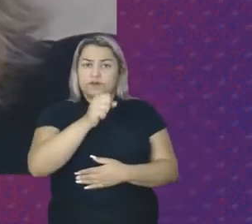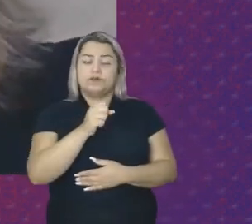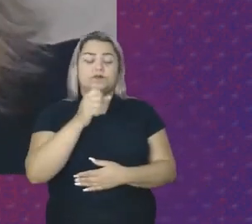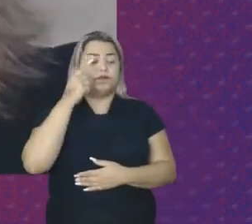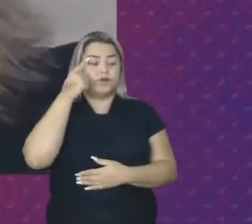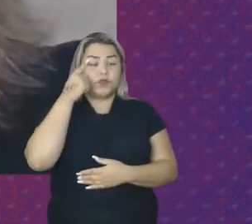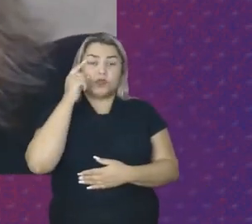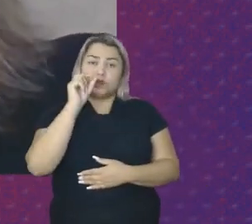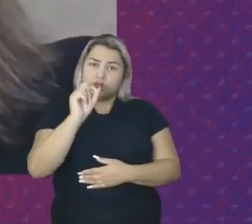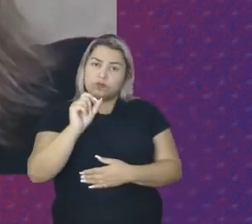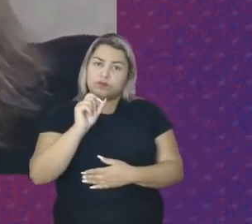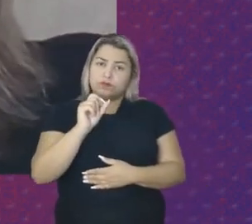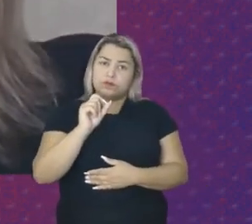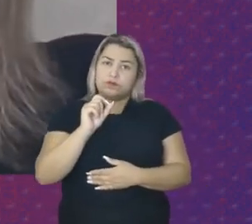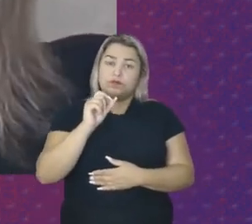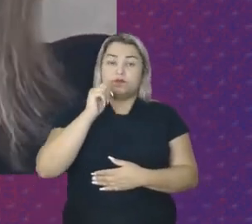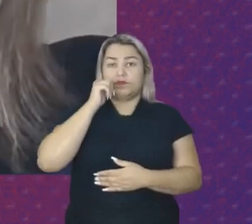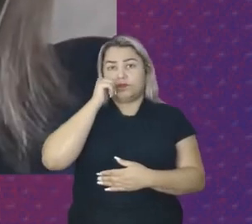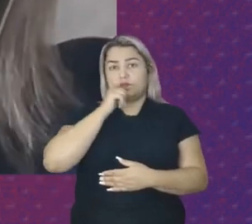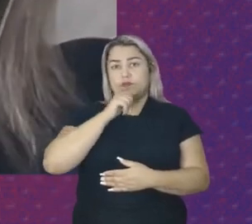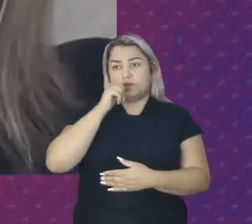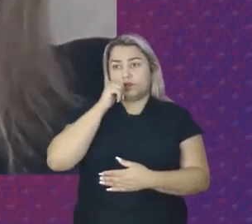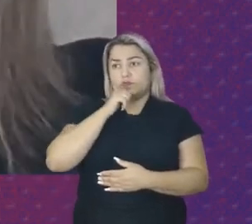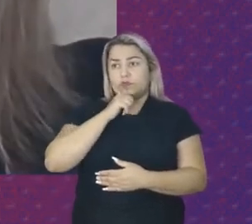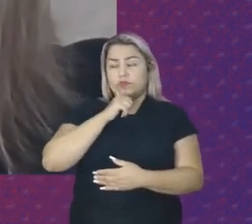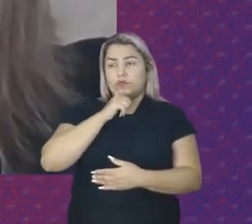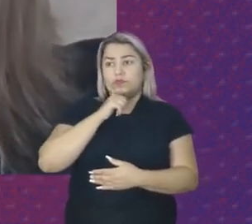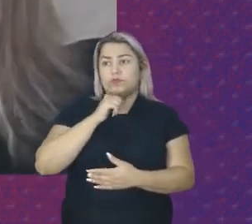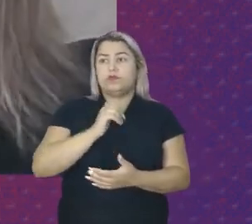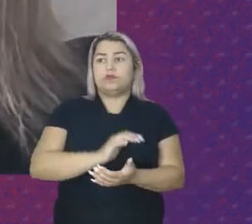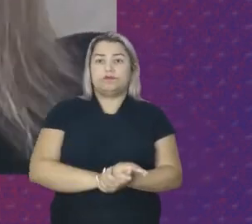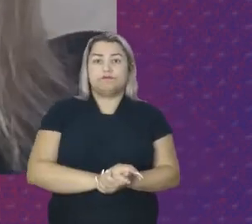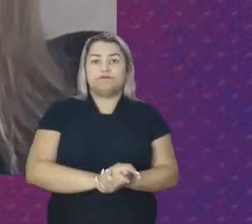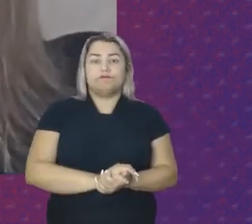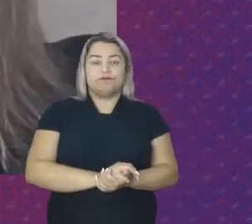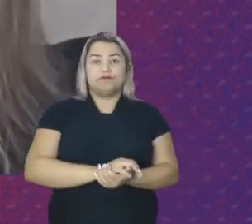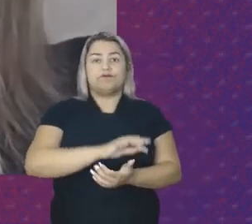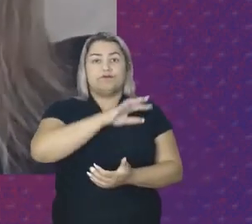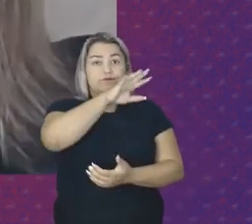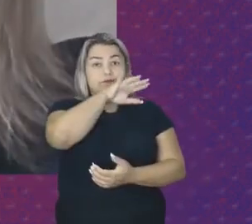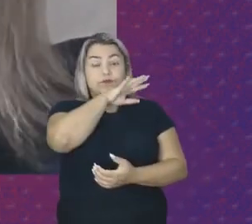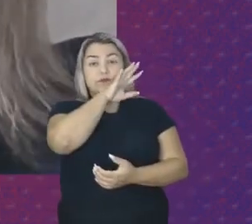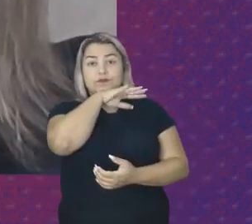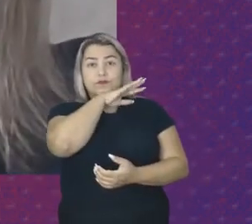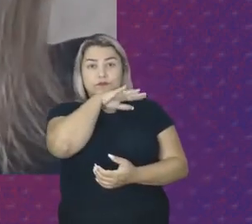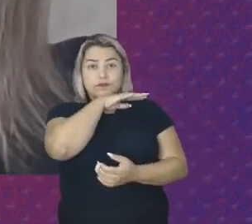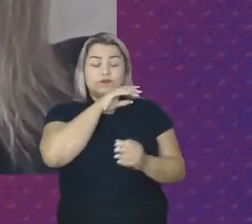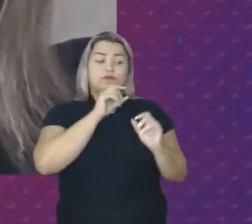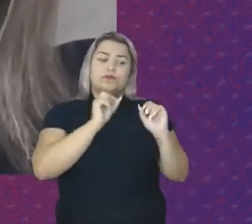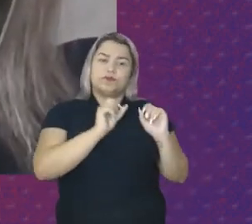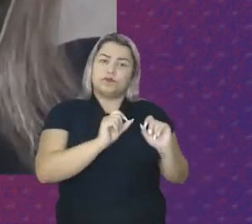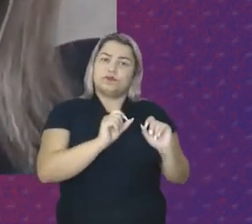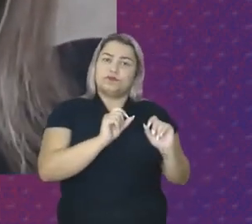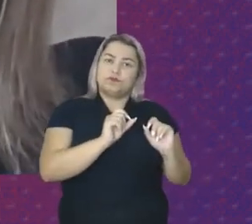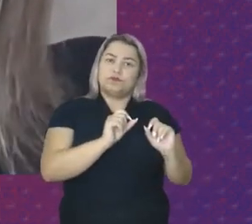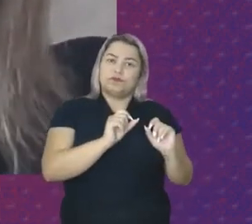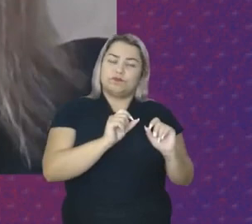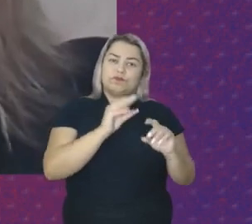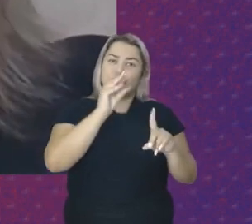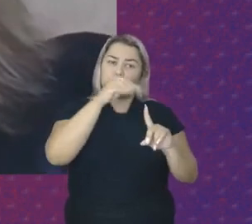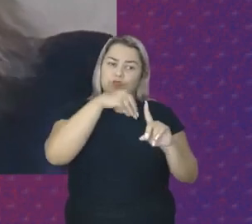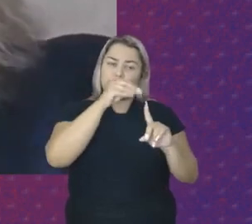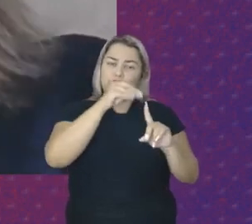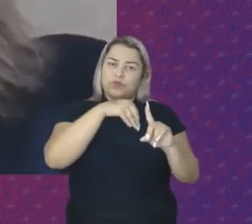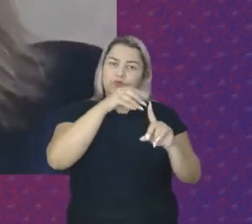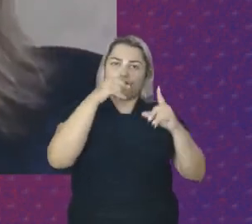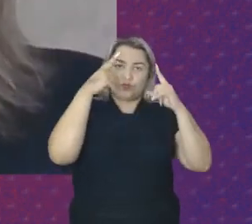pensando aí que as mulheres negras estão em uma maior situação de vulnerabilidade e são a maioria das